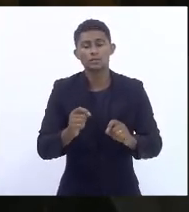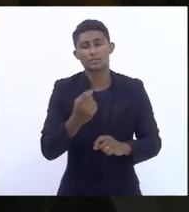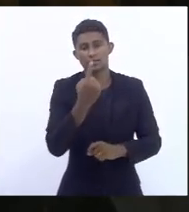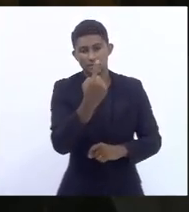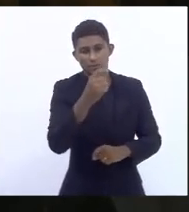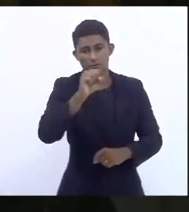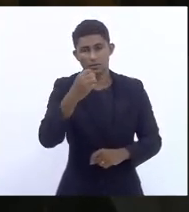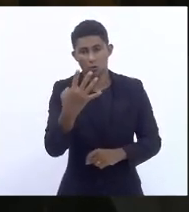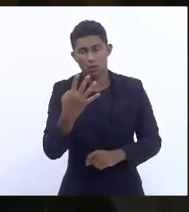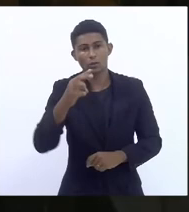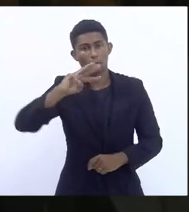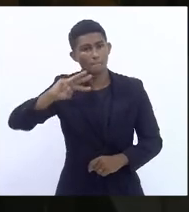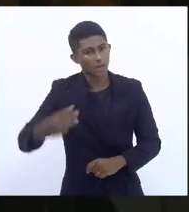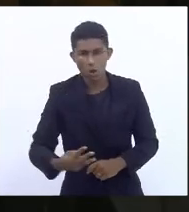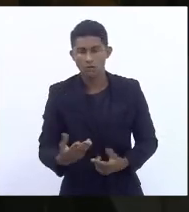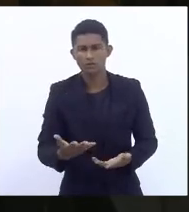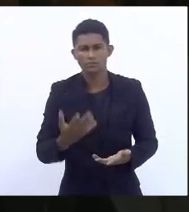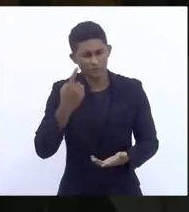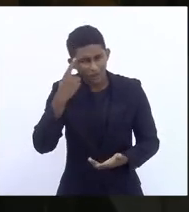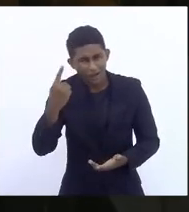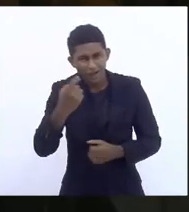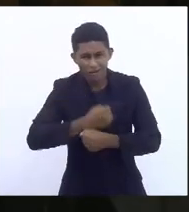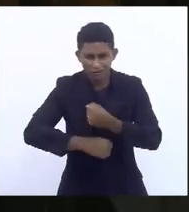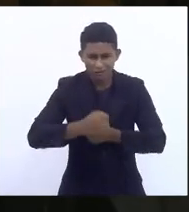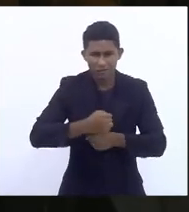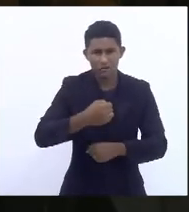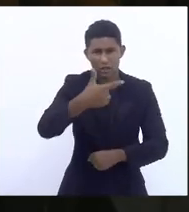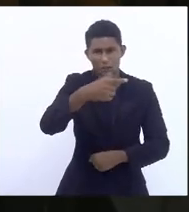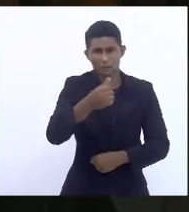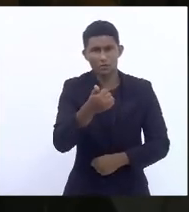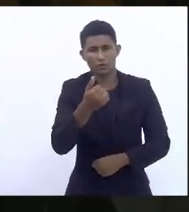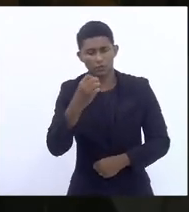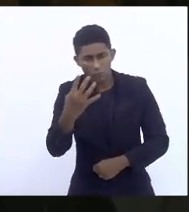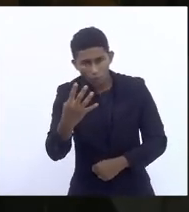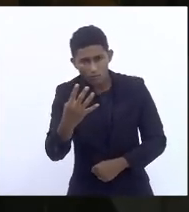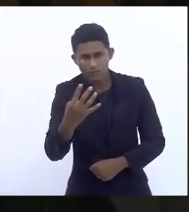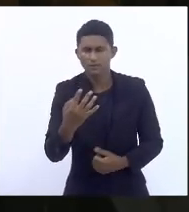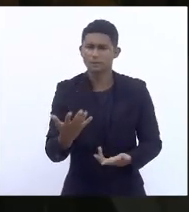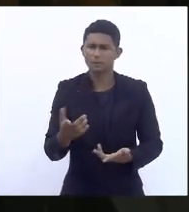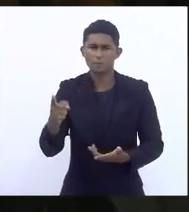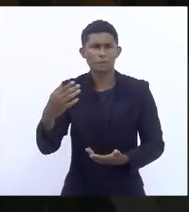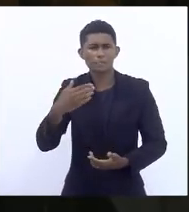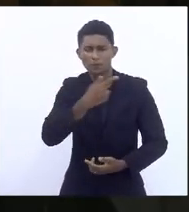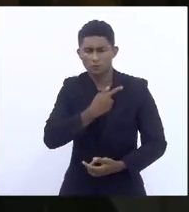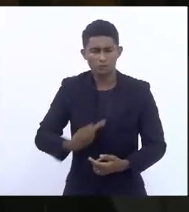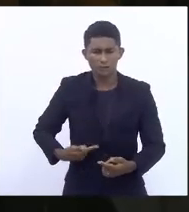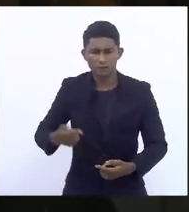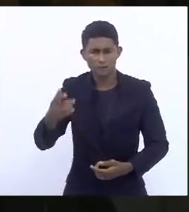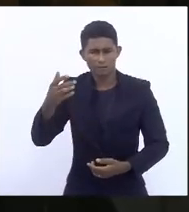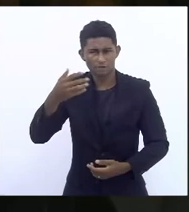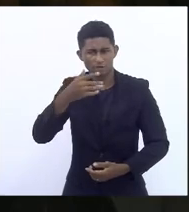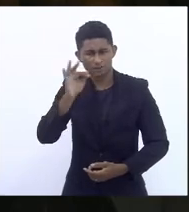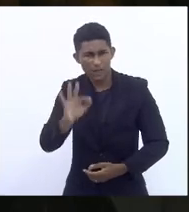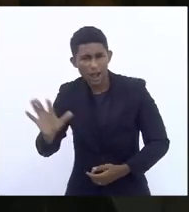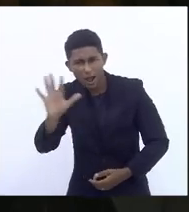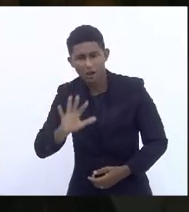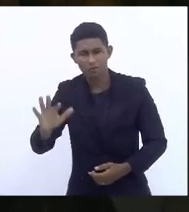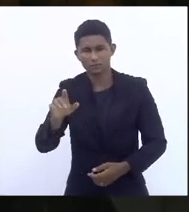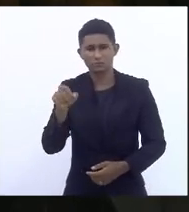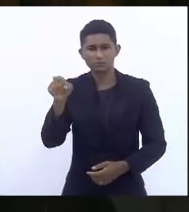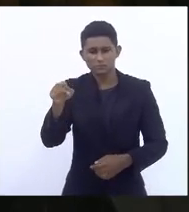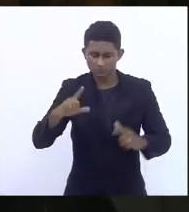Então, estou falando que em 2014, a execução do orçamento federal atingiu